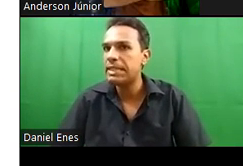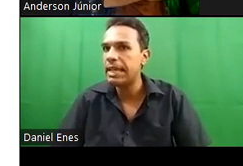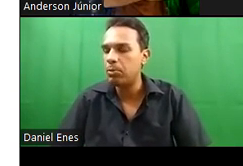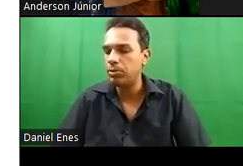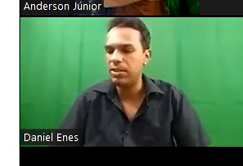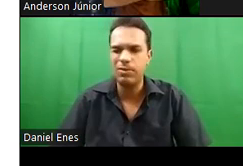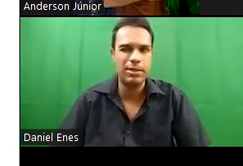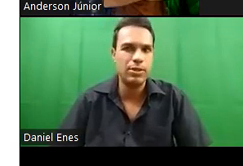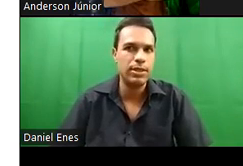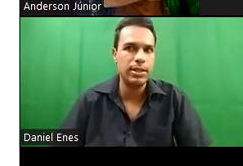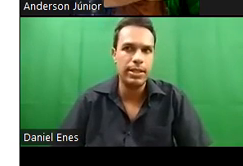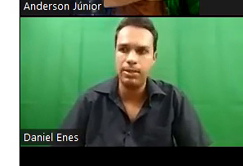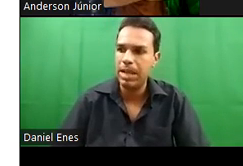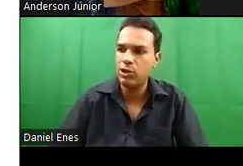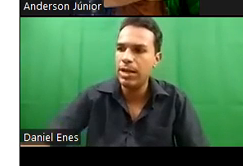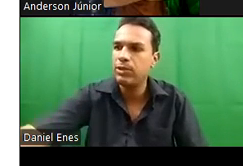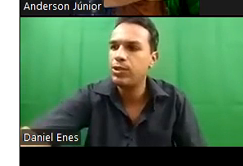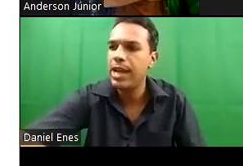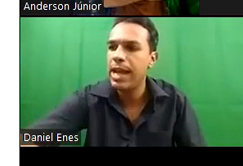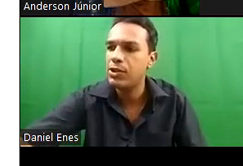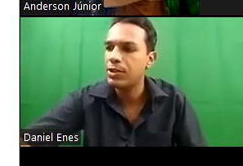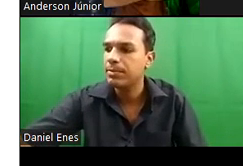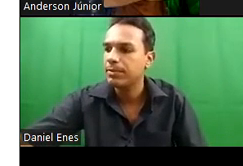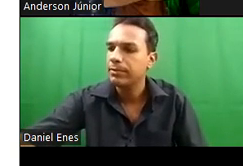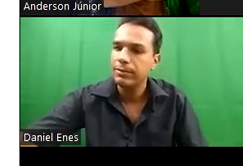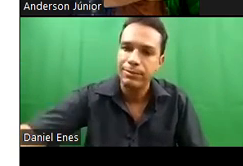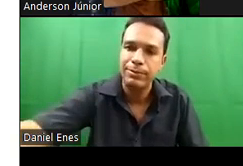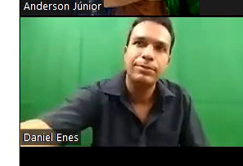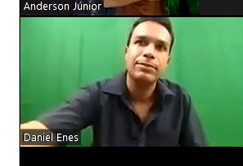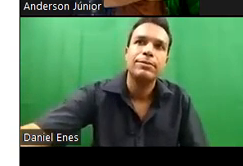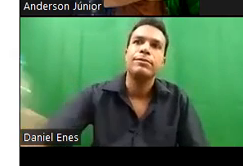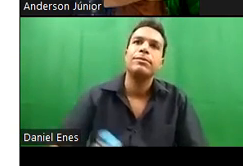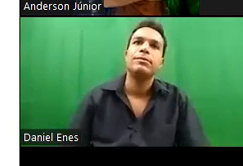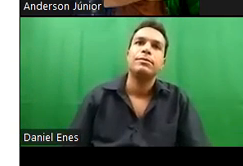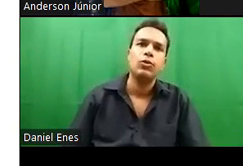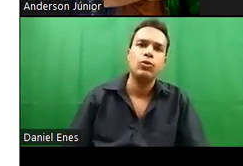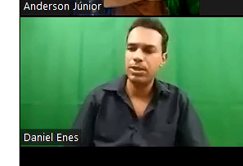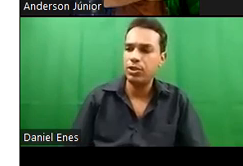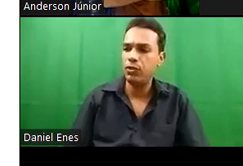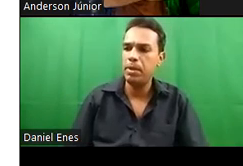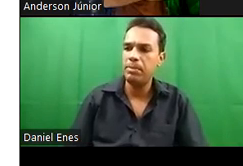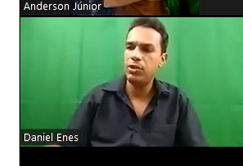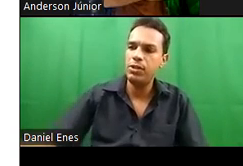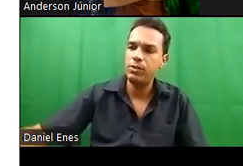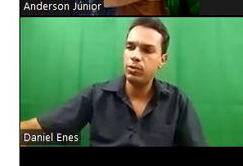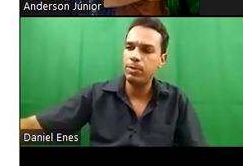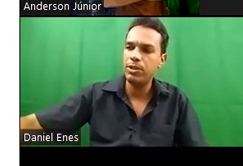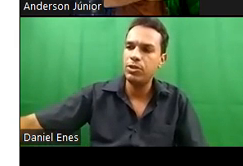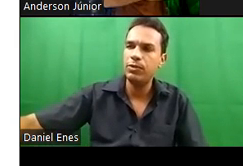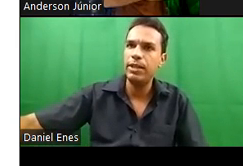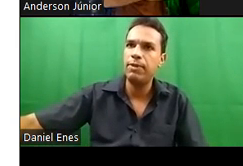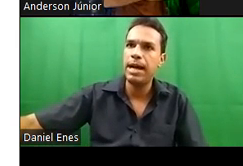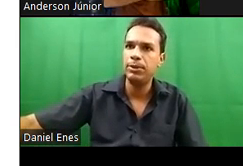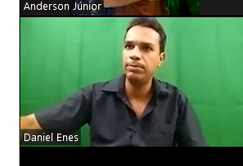um exemplo, se vocês conseguirem lembrar e jogar aí no chat? Um substantivo primitivo e um